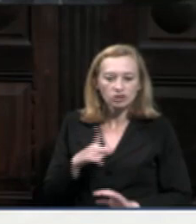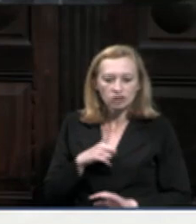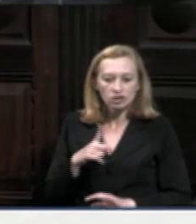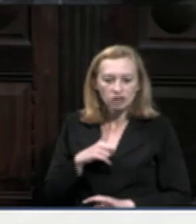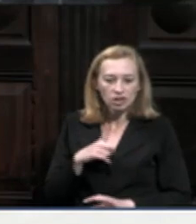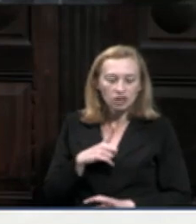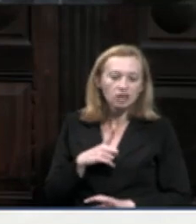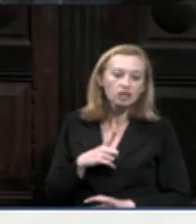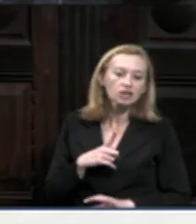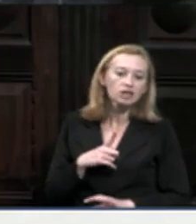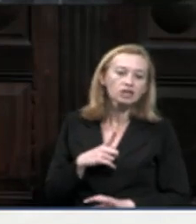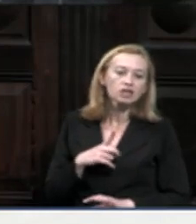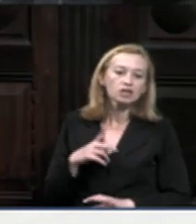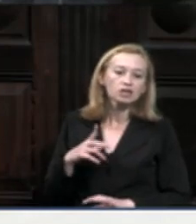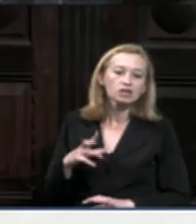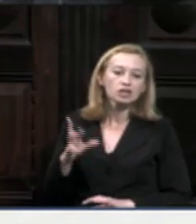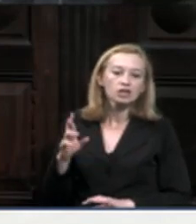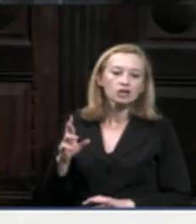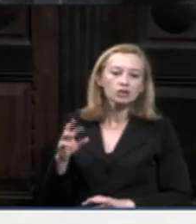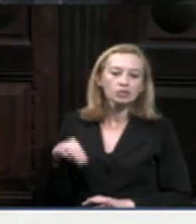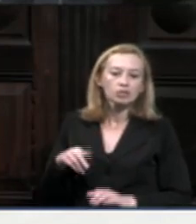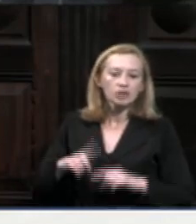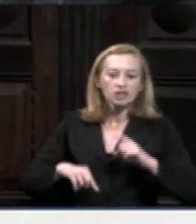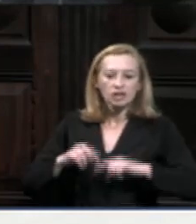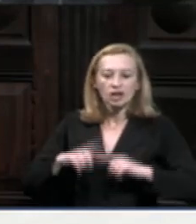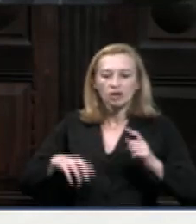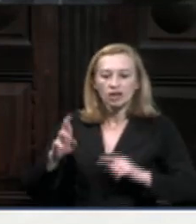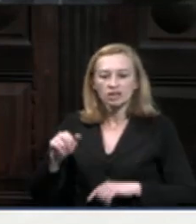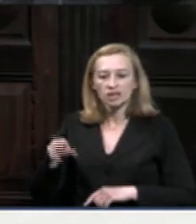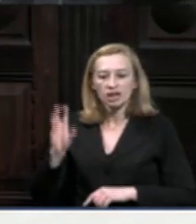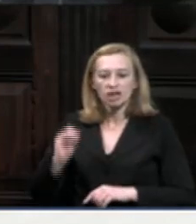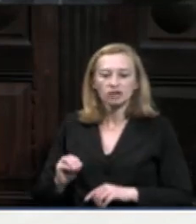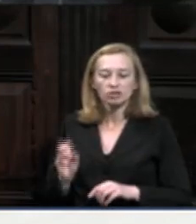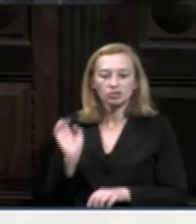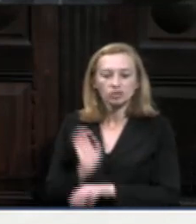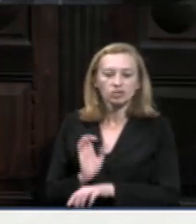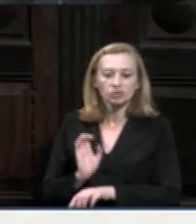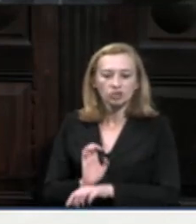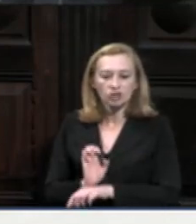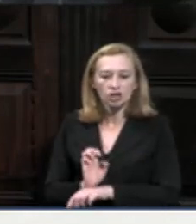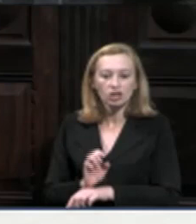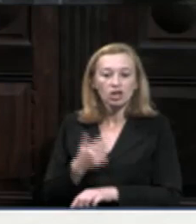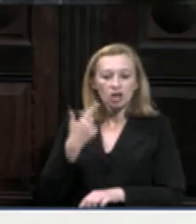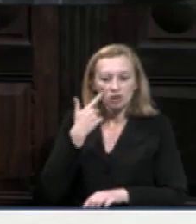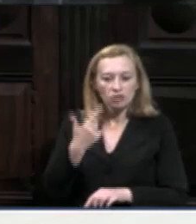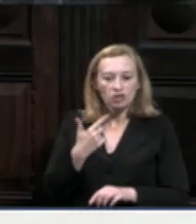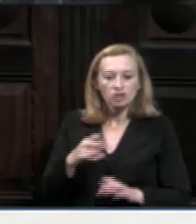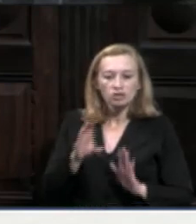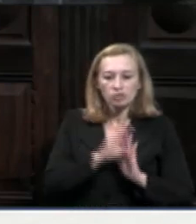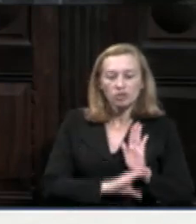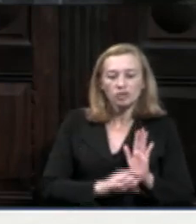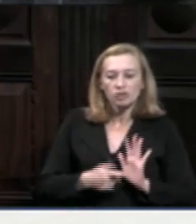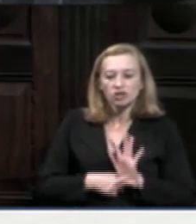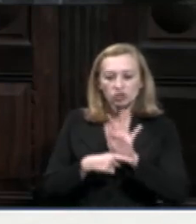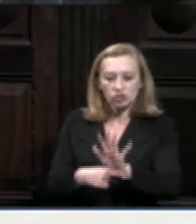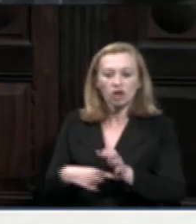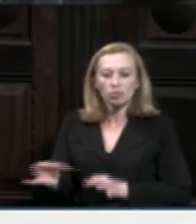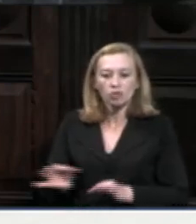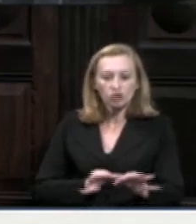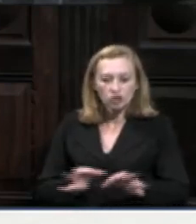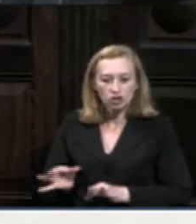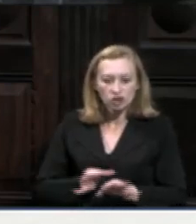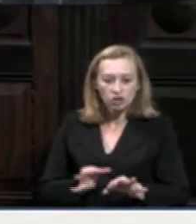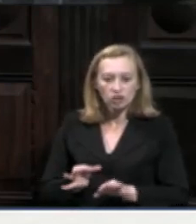de Aquisições, SIGA, visando atender a cadeia de suprimentos de bens e serviços do Estado. Ou seja, senhor presidente, são emendas para ajudar o projeto, levando em